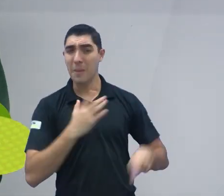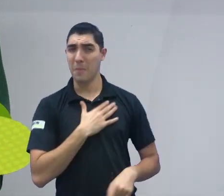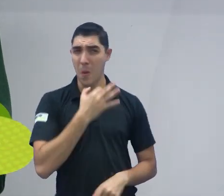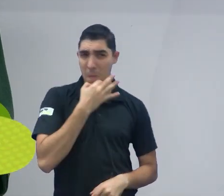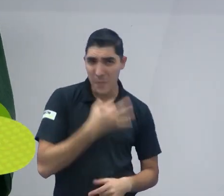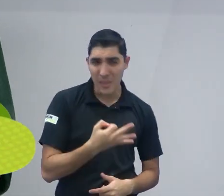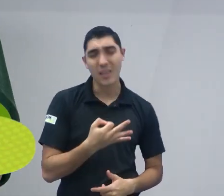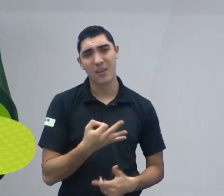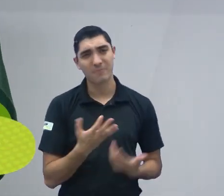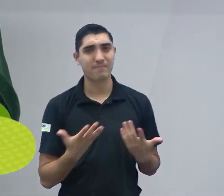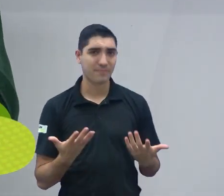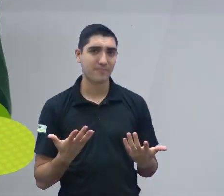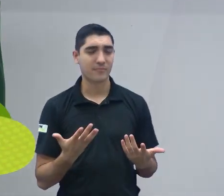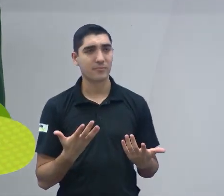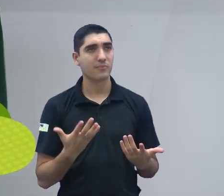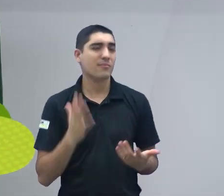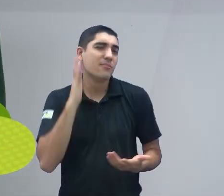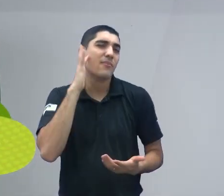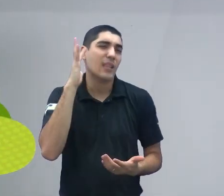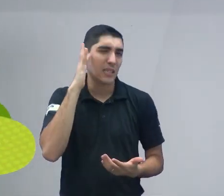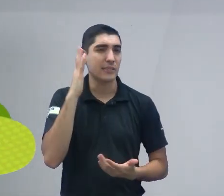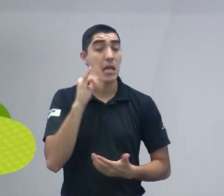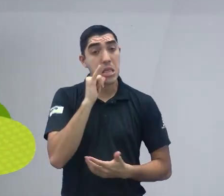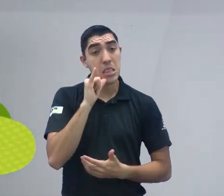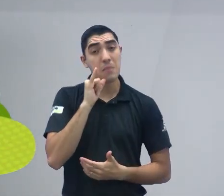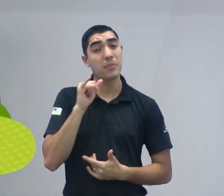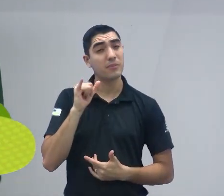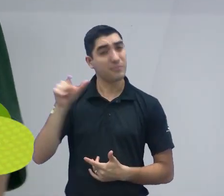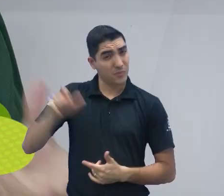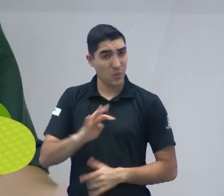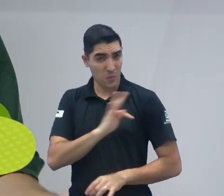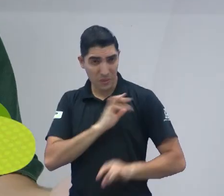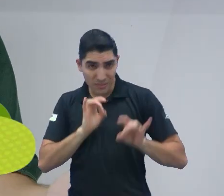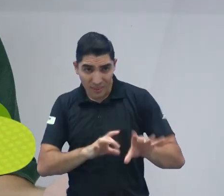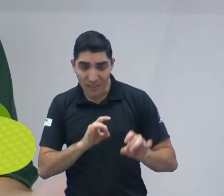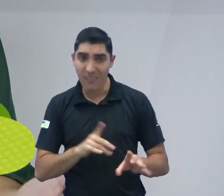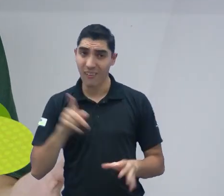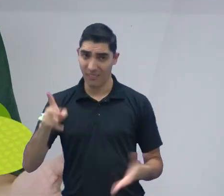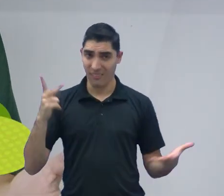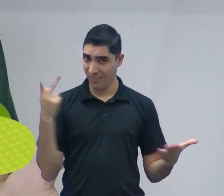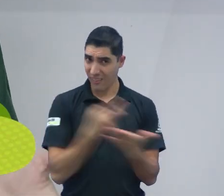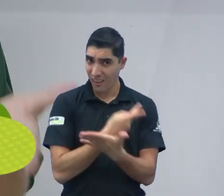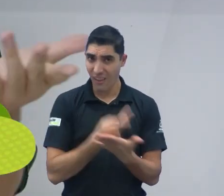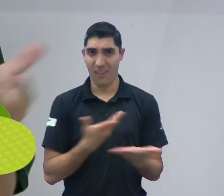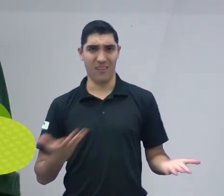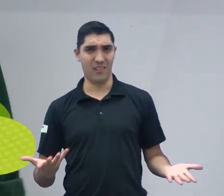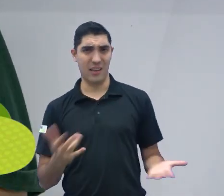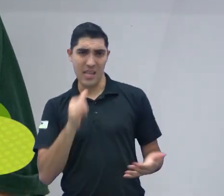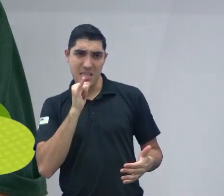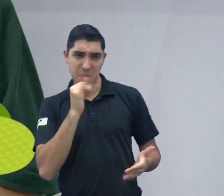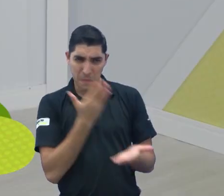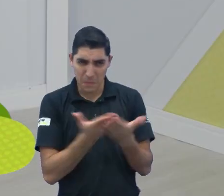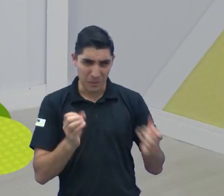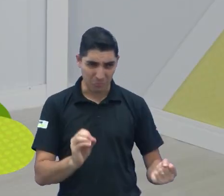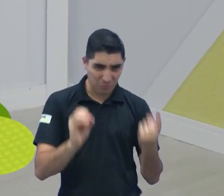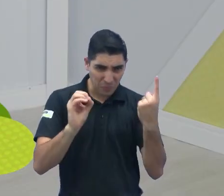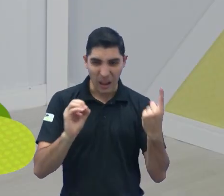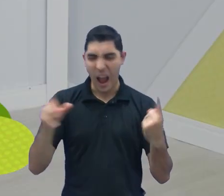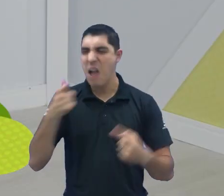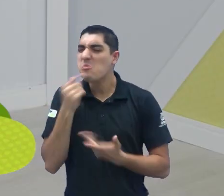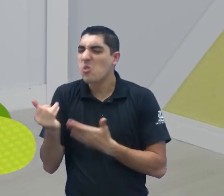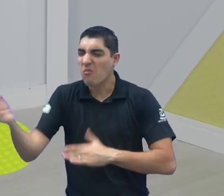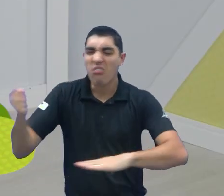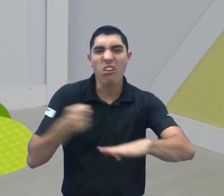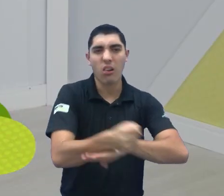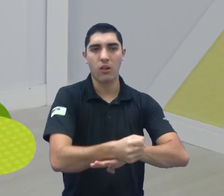pode olhar assim como um certo erro de planejamento. É o esquerda que tem que entrar quando o time está perdendo? Eu acho que não. É verdade. E aí